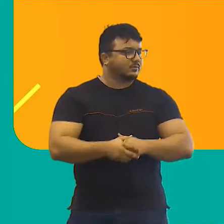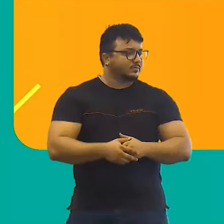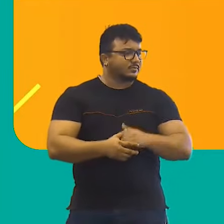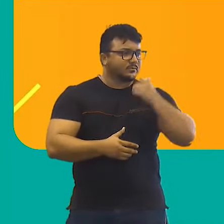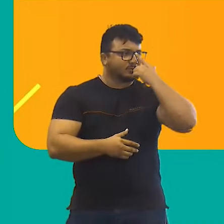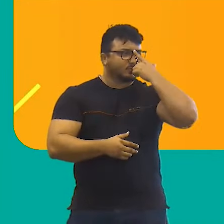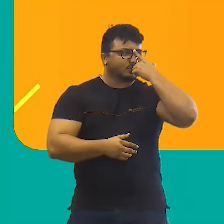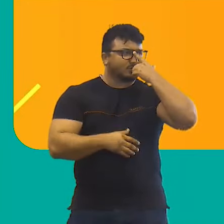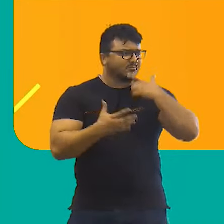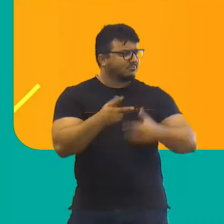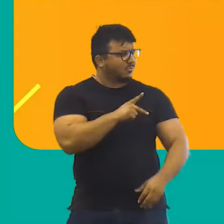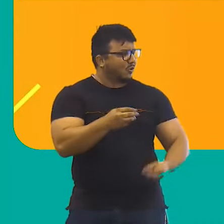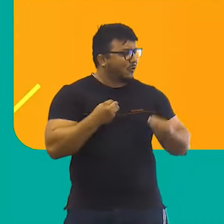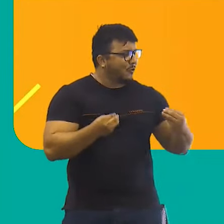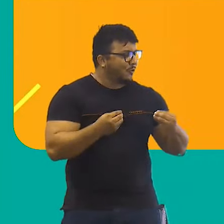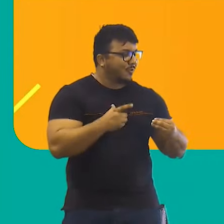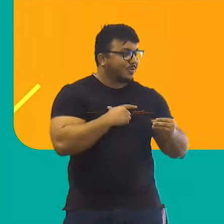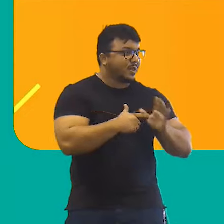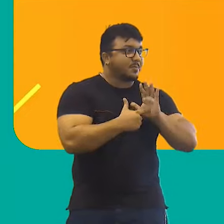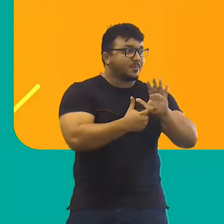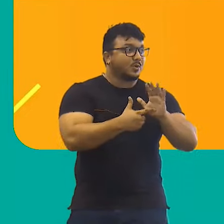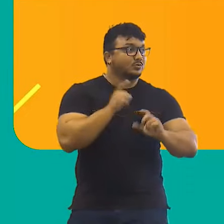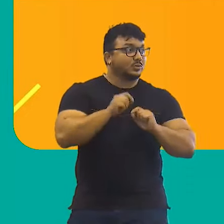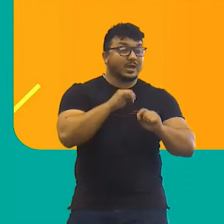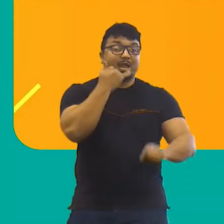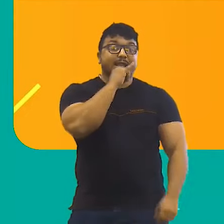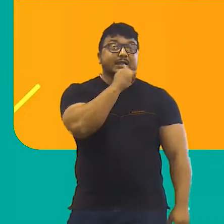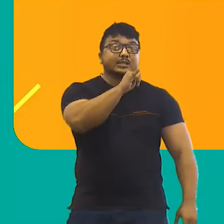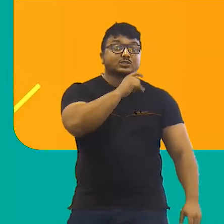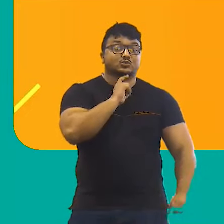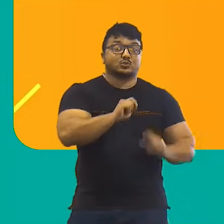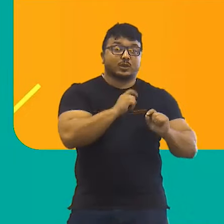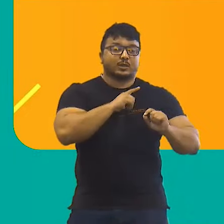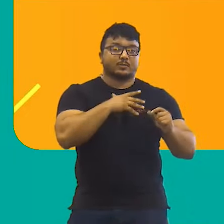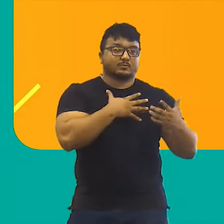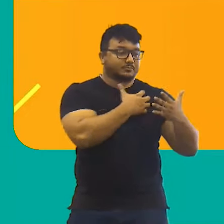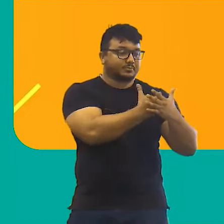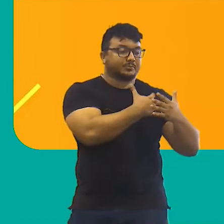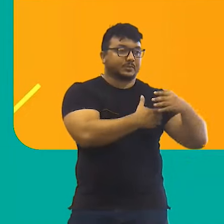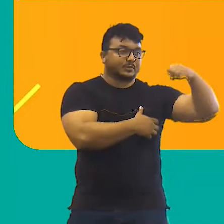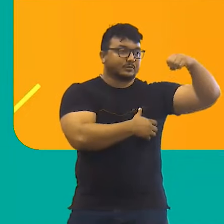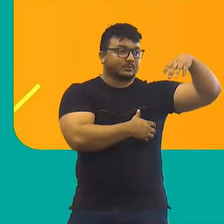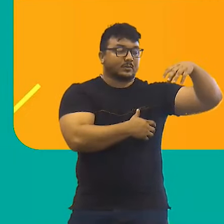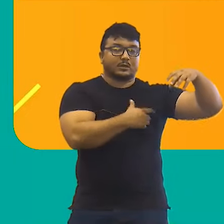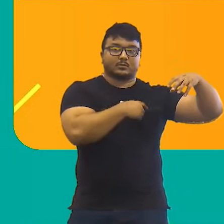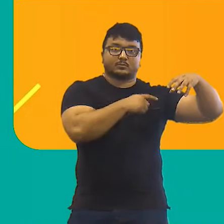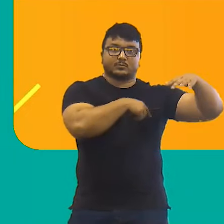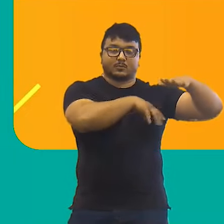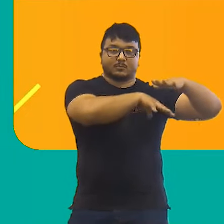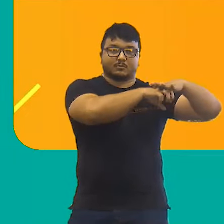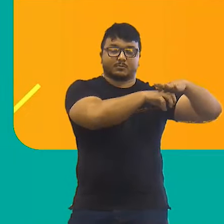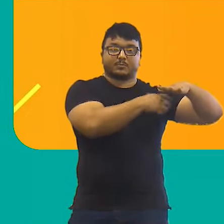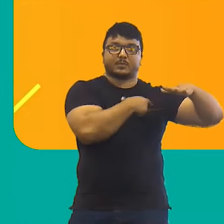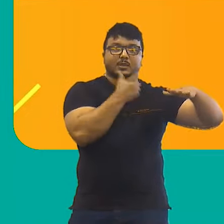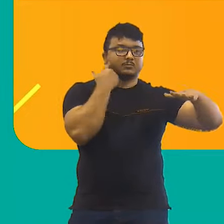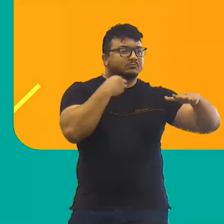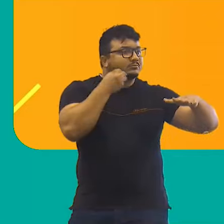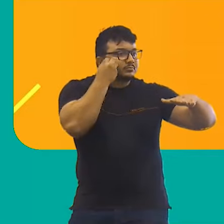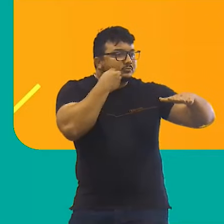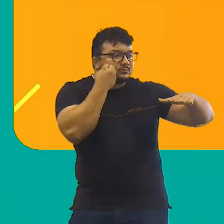isso? Uma de suas grandes demonstrações energizava remotamente lâmpadas no chão de sua estação de experimentos